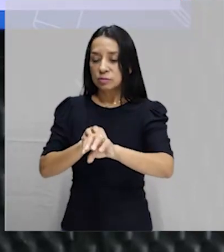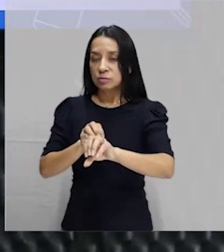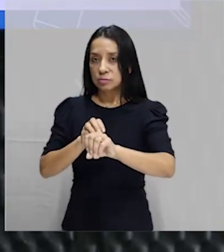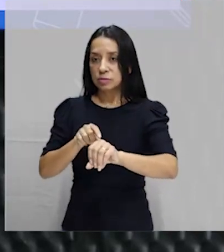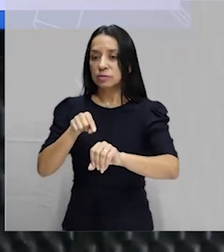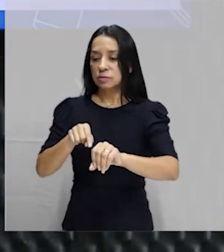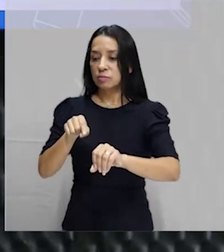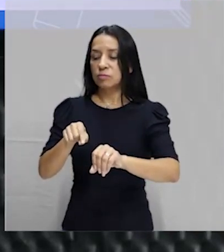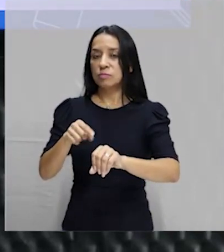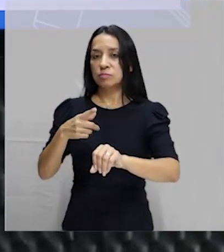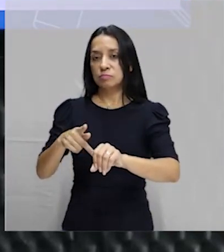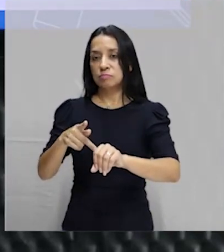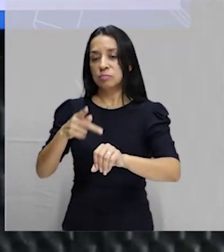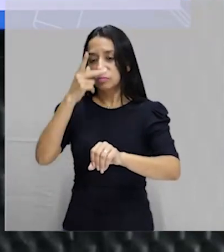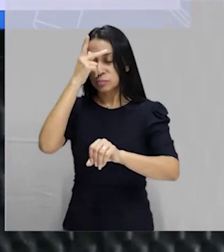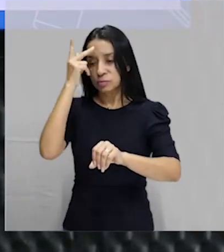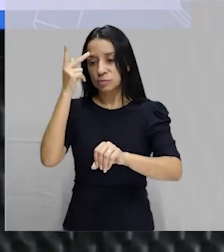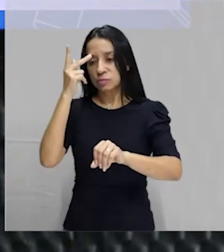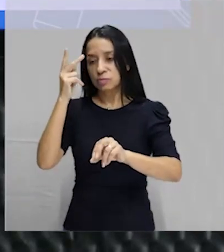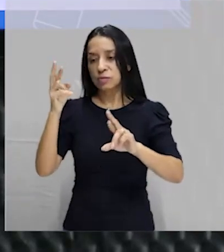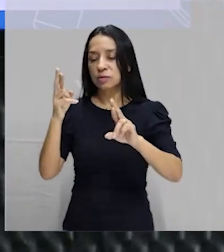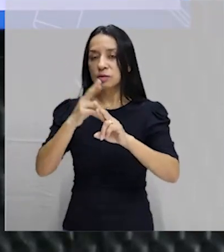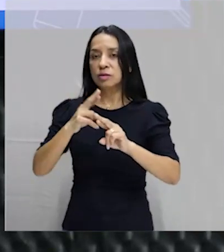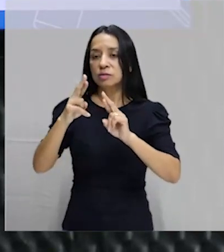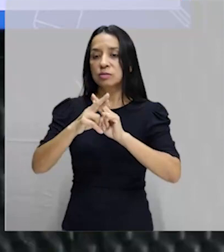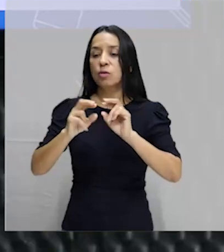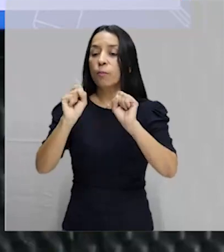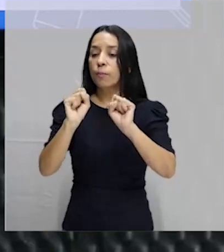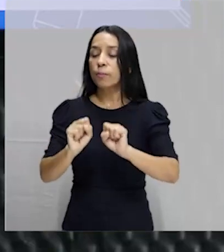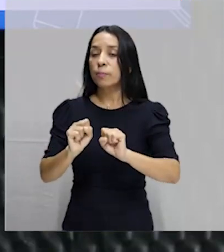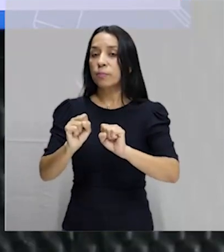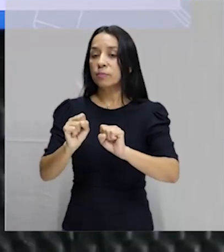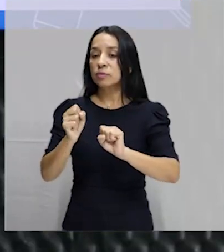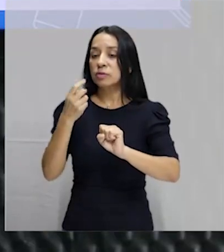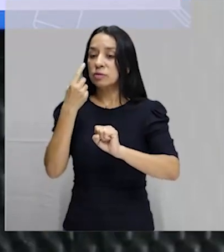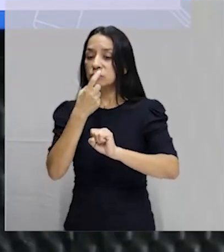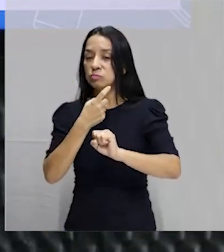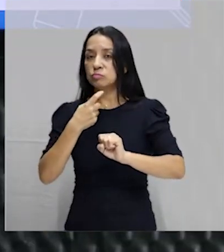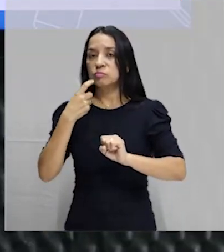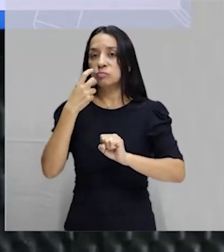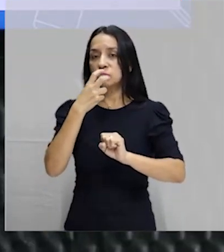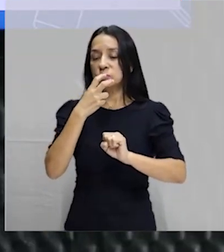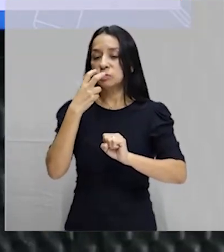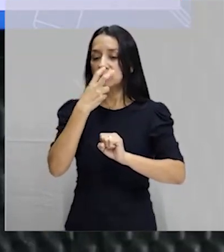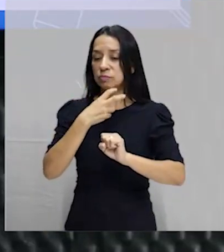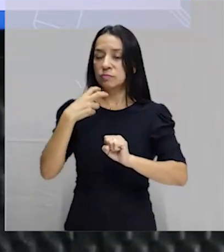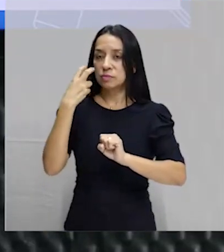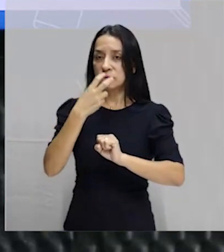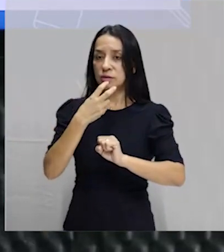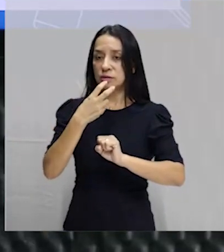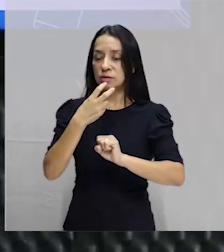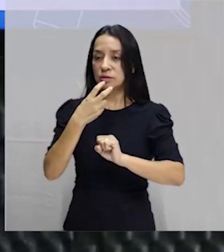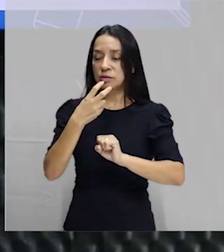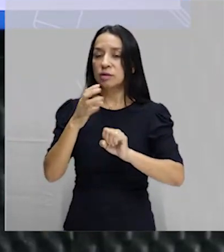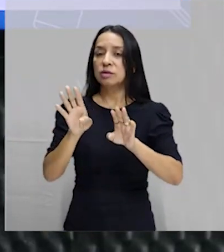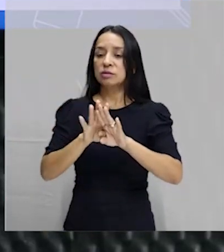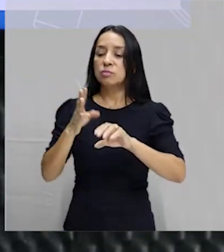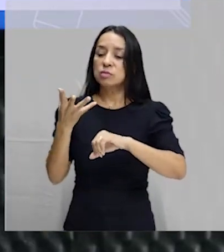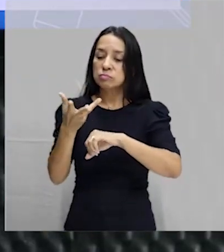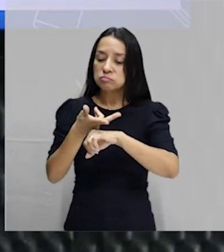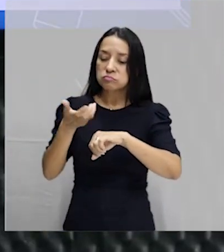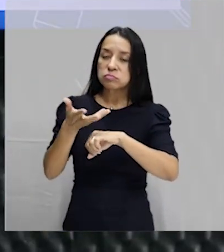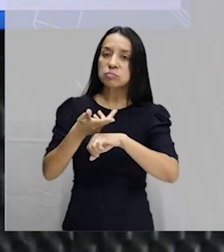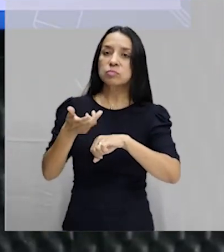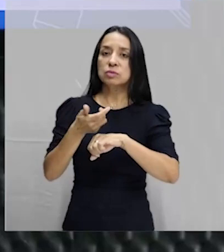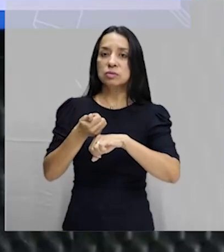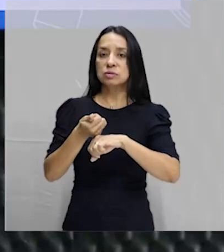cidadão é a questão relacionada ao poder de oratória dele, ao poder de argumentação. Aristóteles,